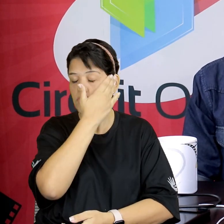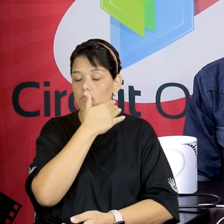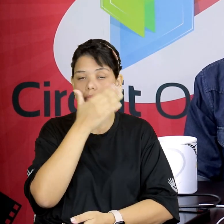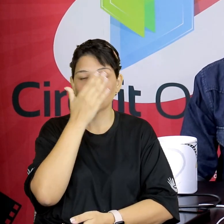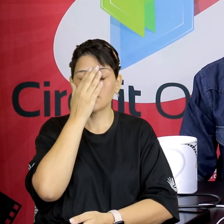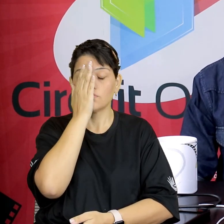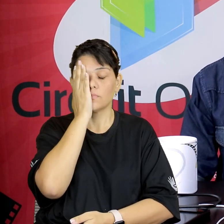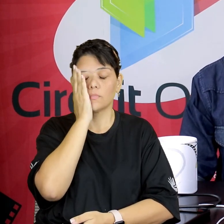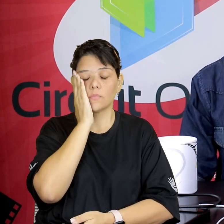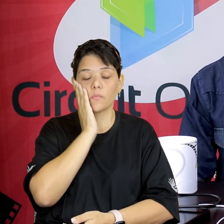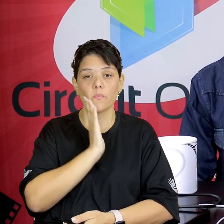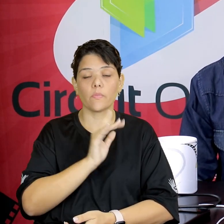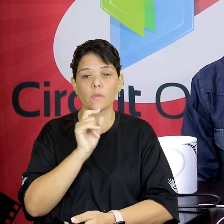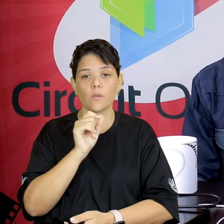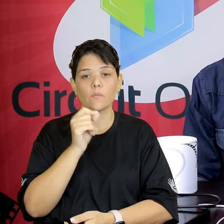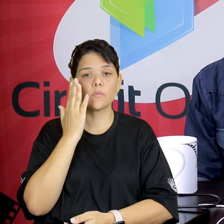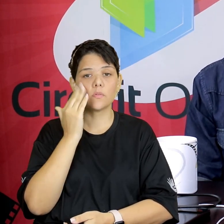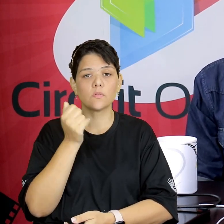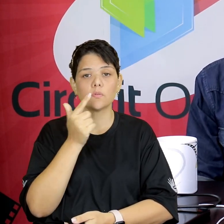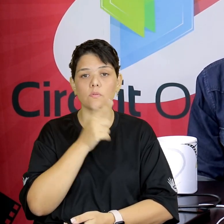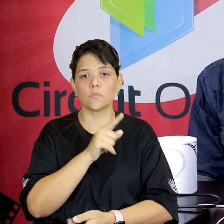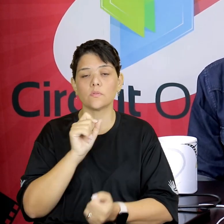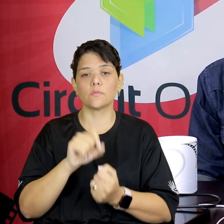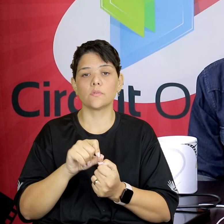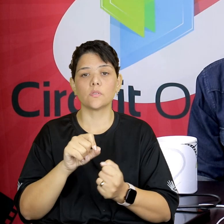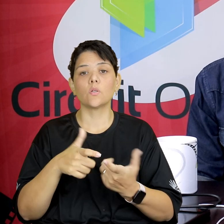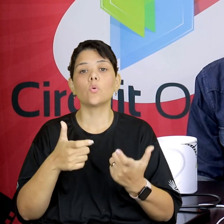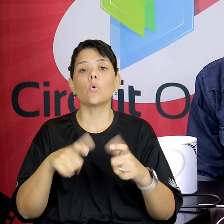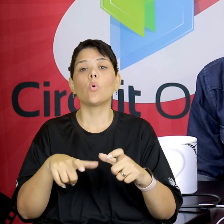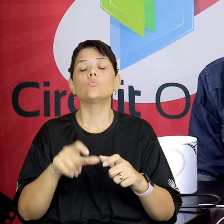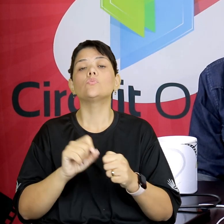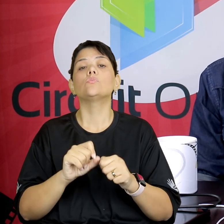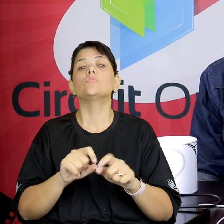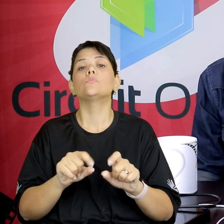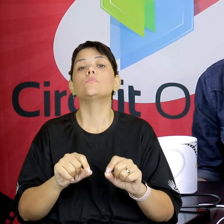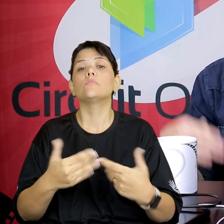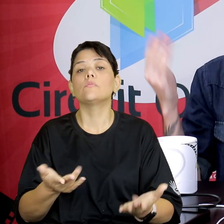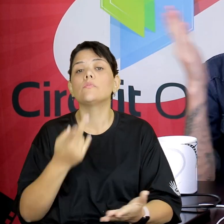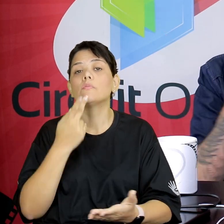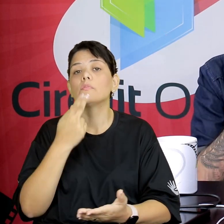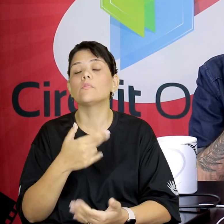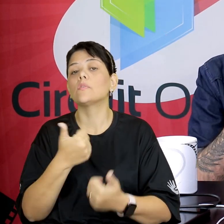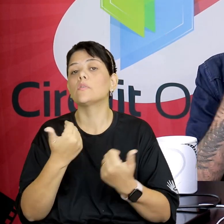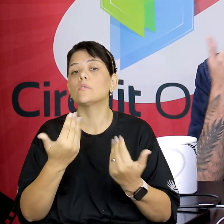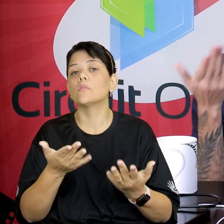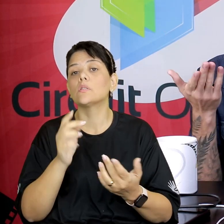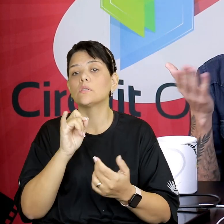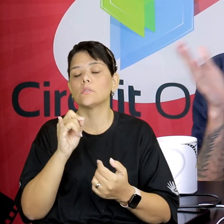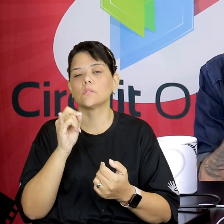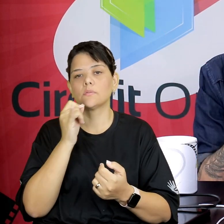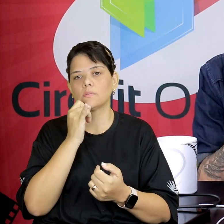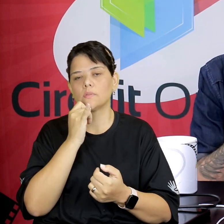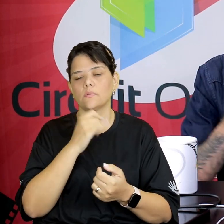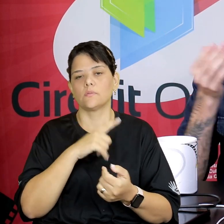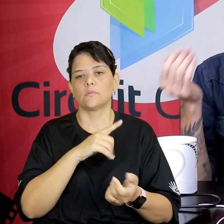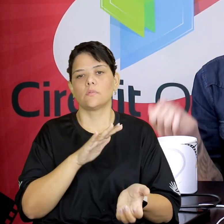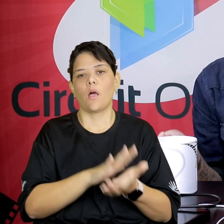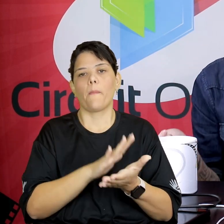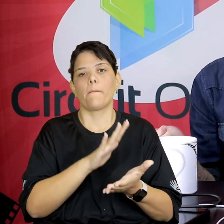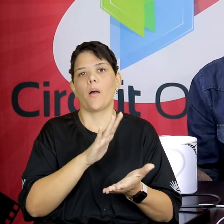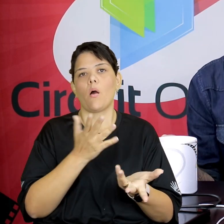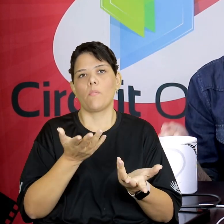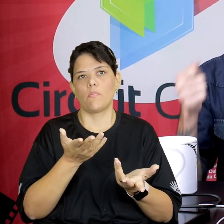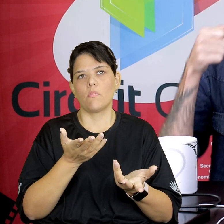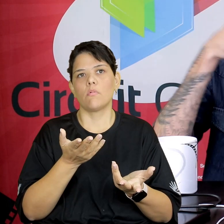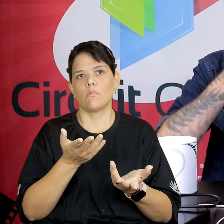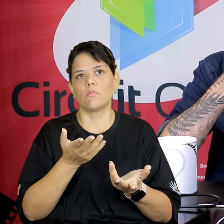alguma marca ali que você consegue saber que é exatamente o que ele fez, o que ele falou. Então, por exemplo, se alguém bater palma. Por isso que às vezes a gente bate palma e